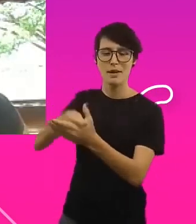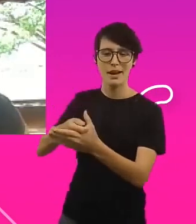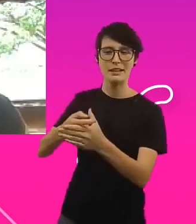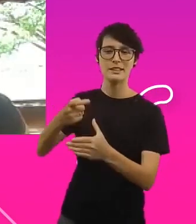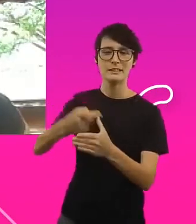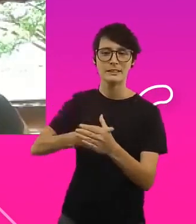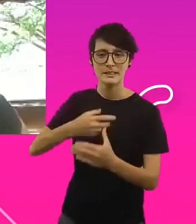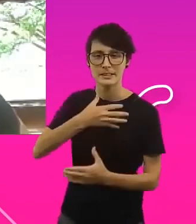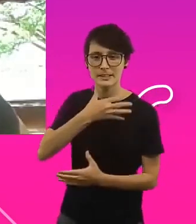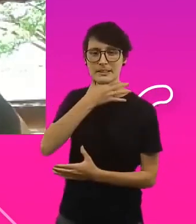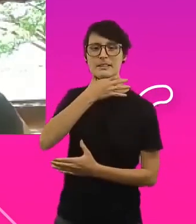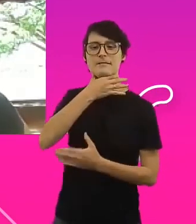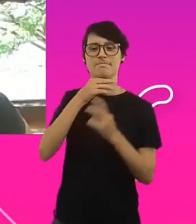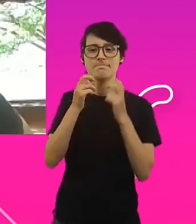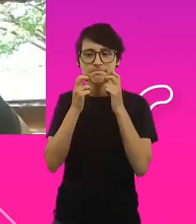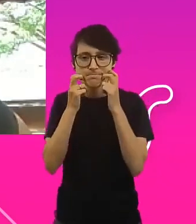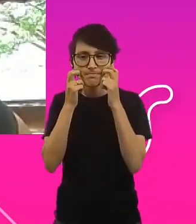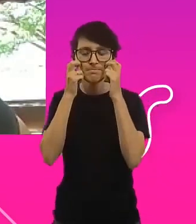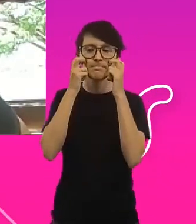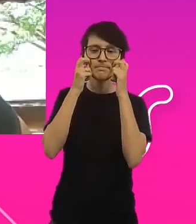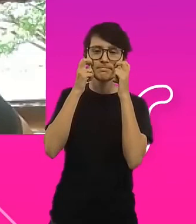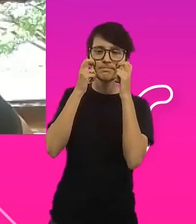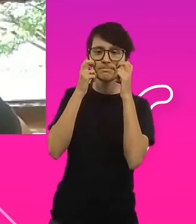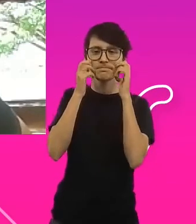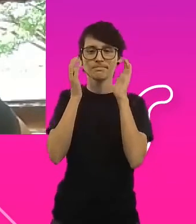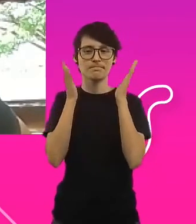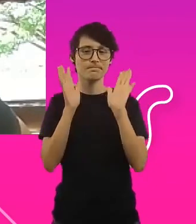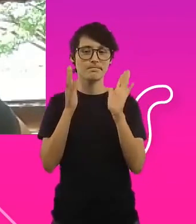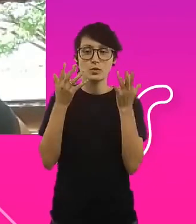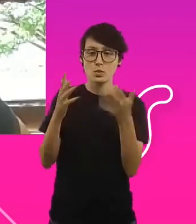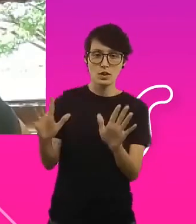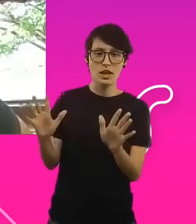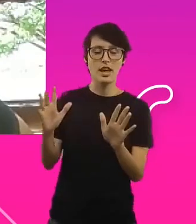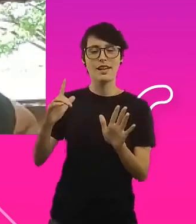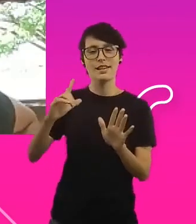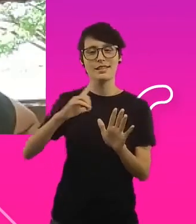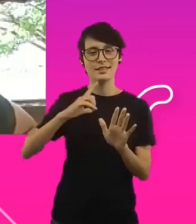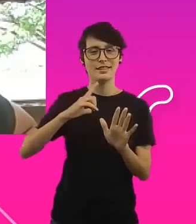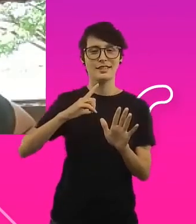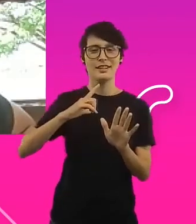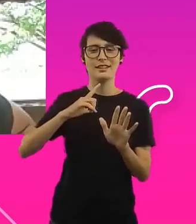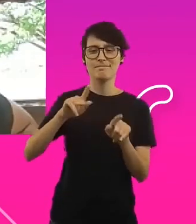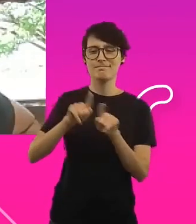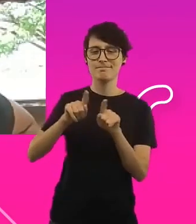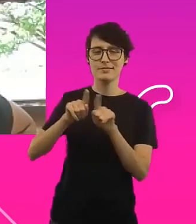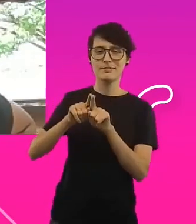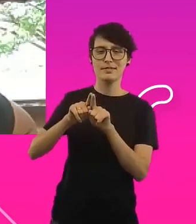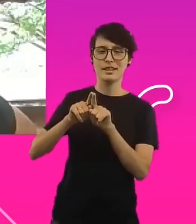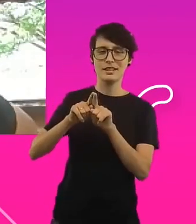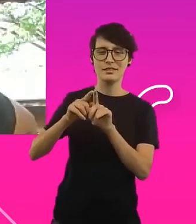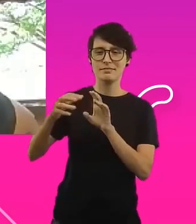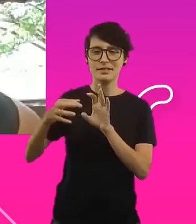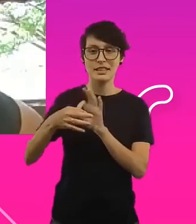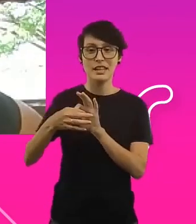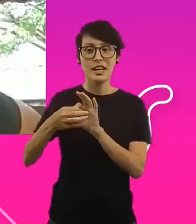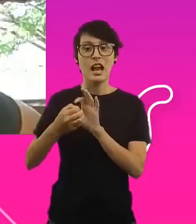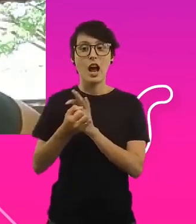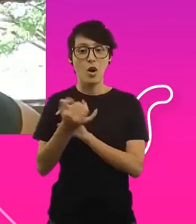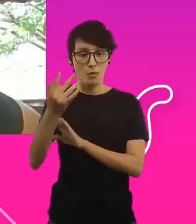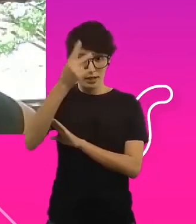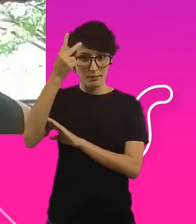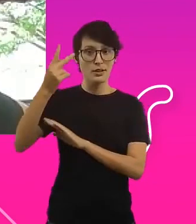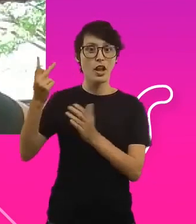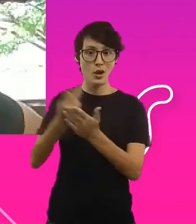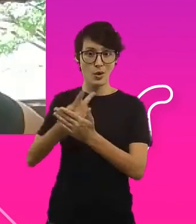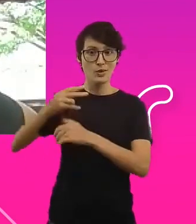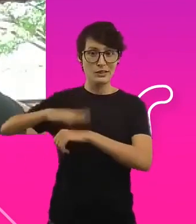muita vergonha nas comunidades, né, tem uma questão até de vínculo com taxas de suicídio, enfim, é uma questão muito complexa, né, para a gente